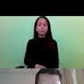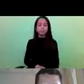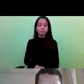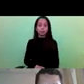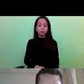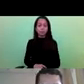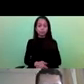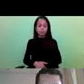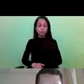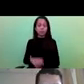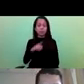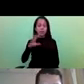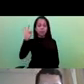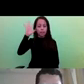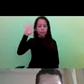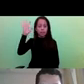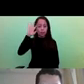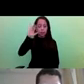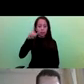Das teorias críticas,